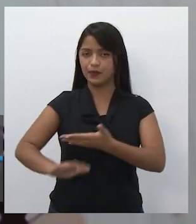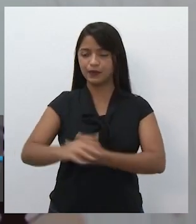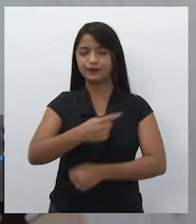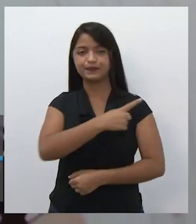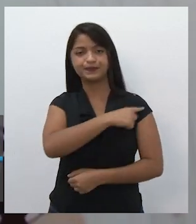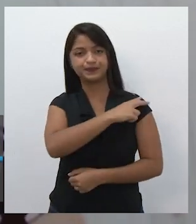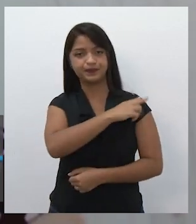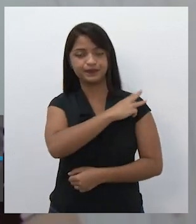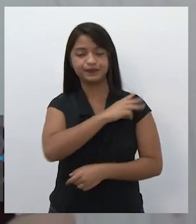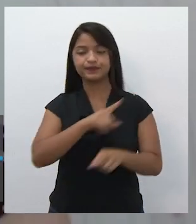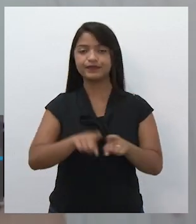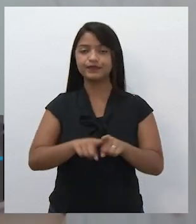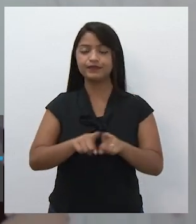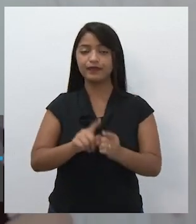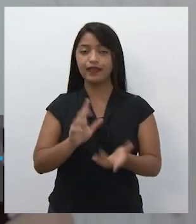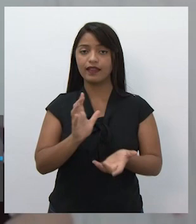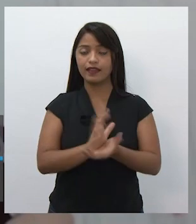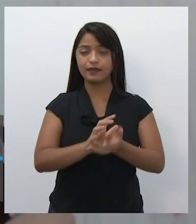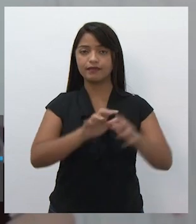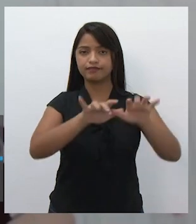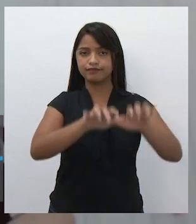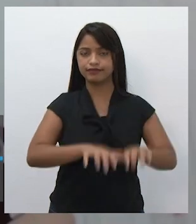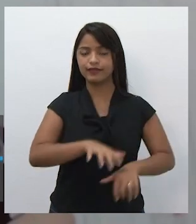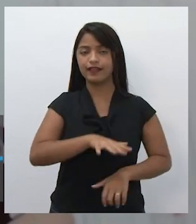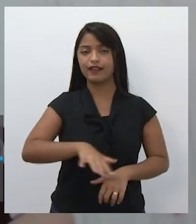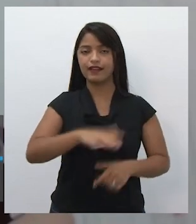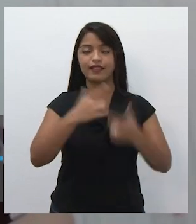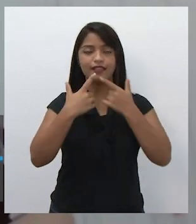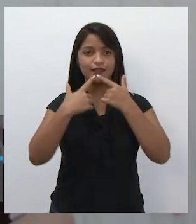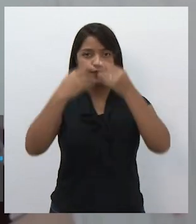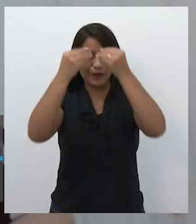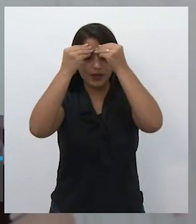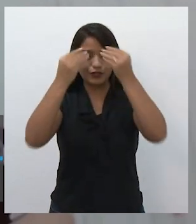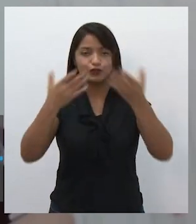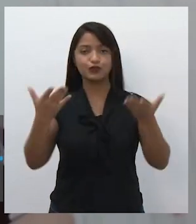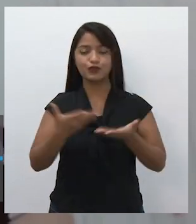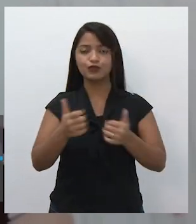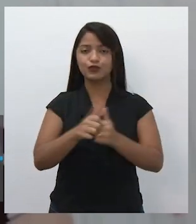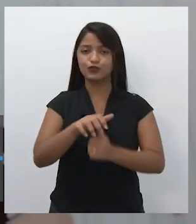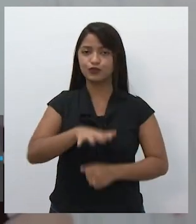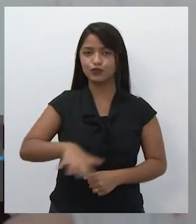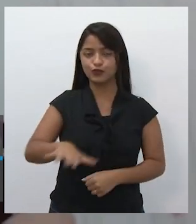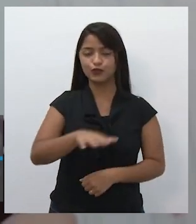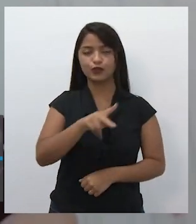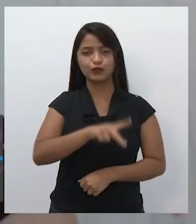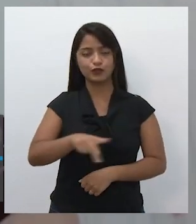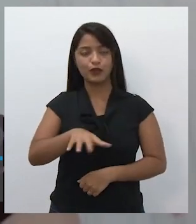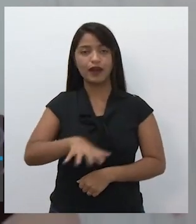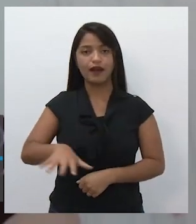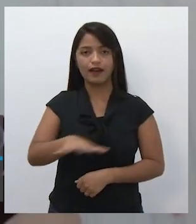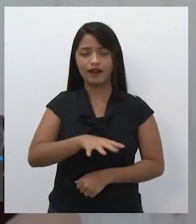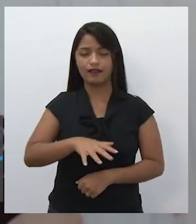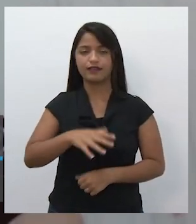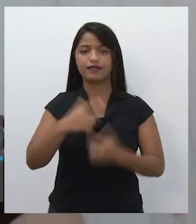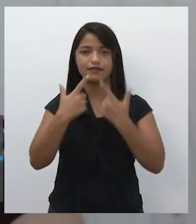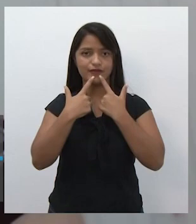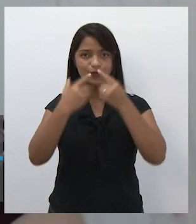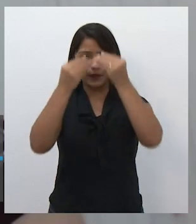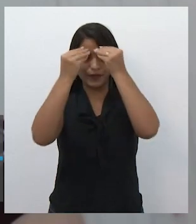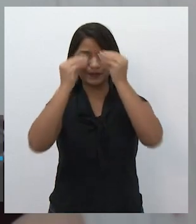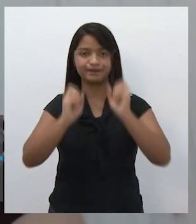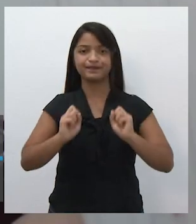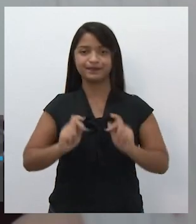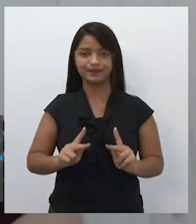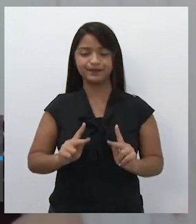da área de linguagens, que hoje nós estamos com vocês na TPCs, com os professores dessa área. Então, tá.